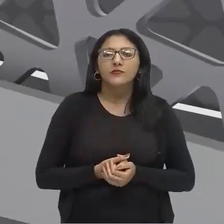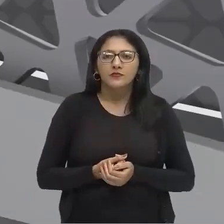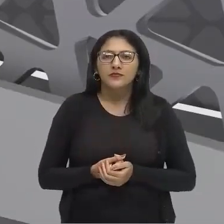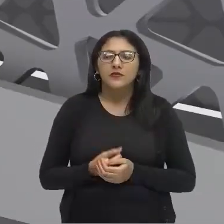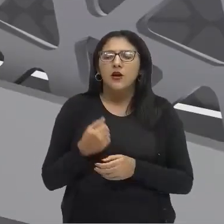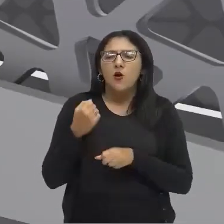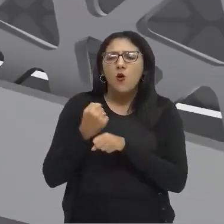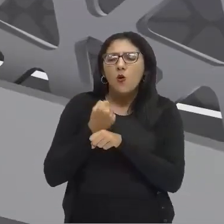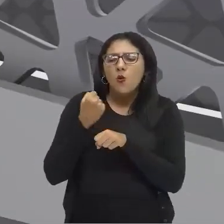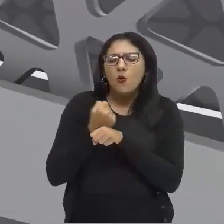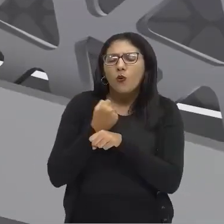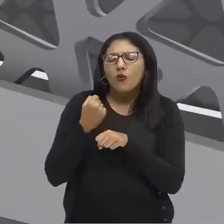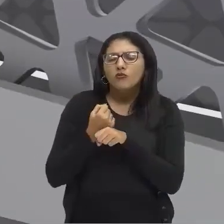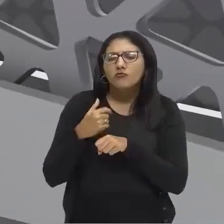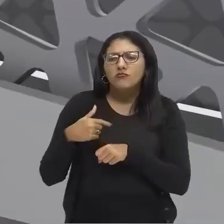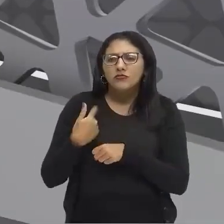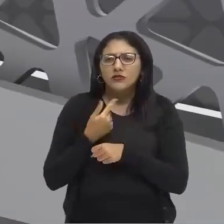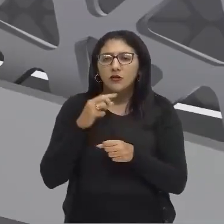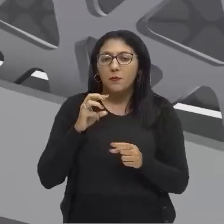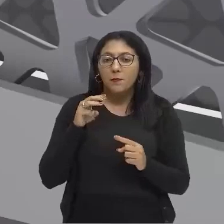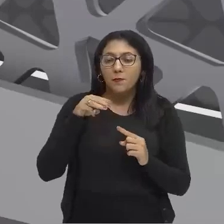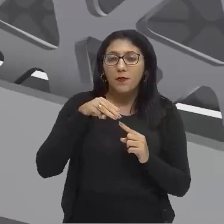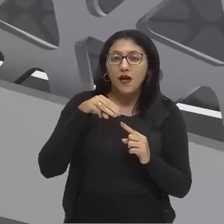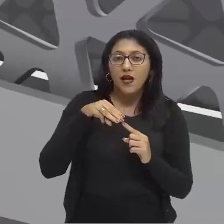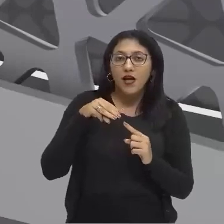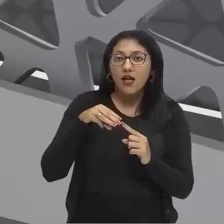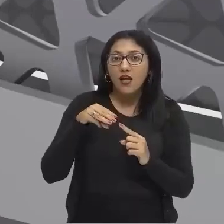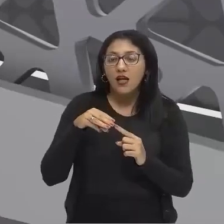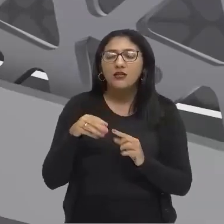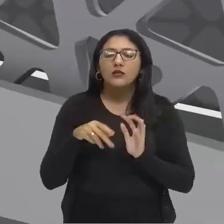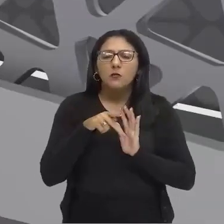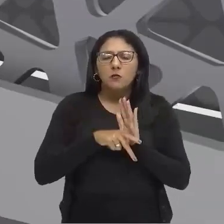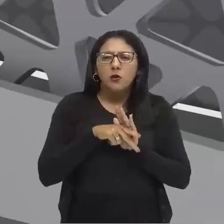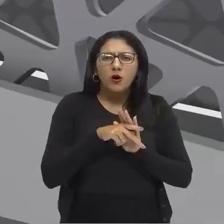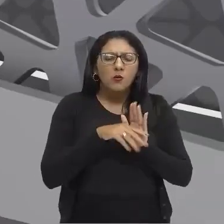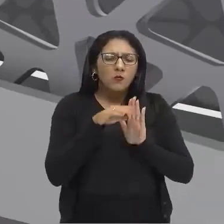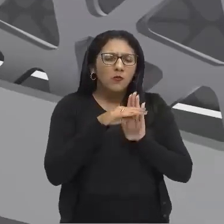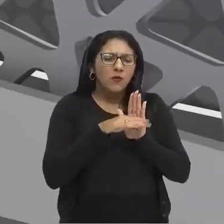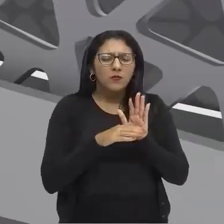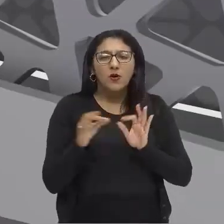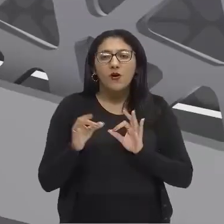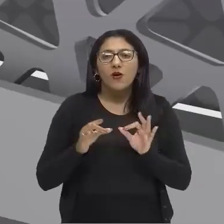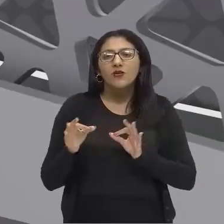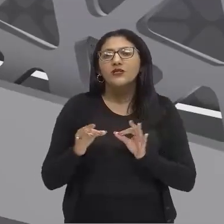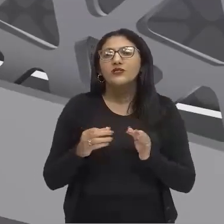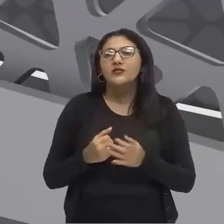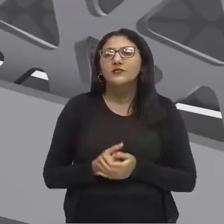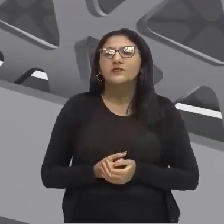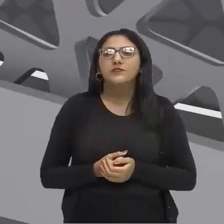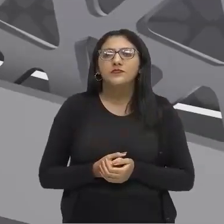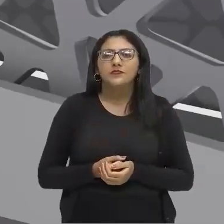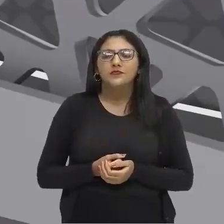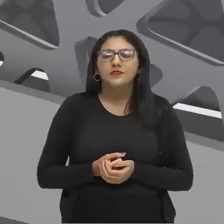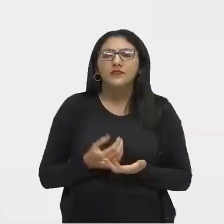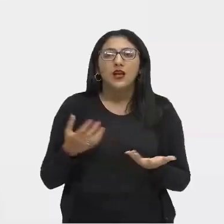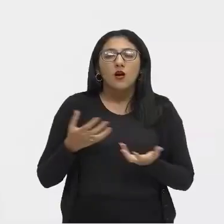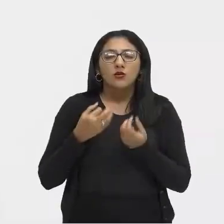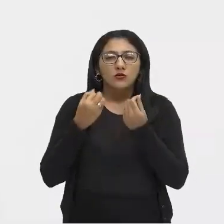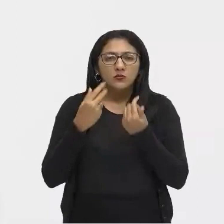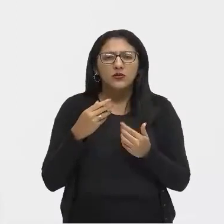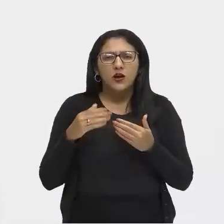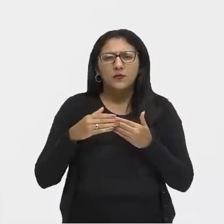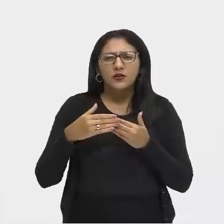construirmos o quê? As nossas metas para chegar aos nossos projetos. E aí vamos dar continuidade, nós vamos falar mais um pouquinho